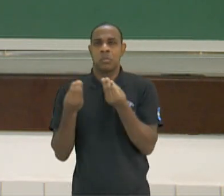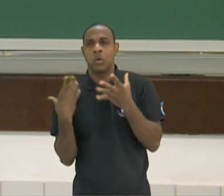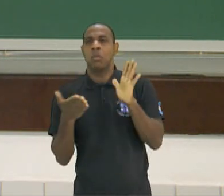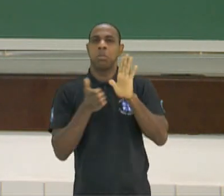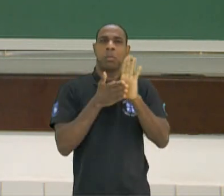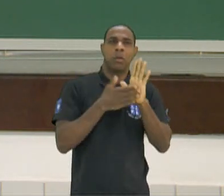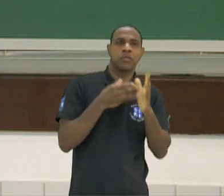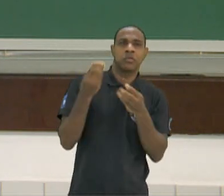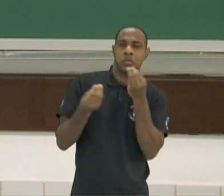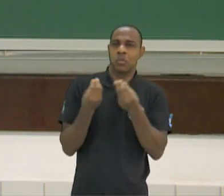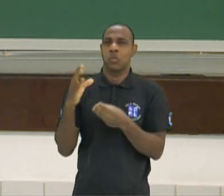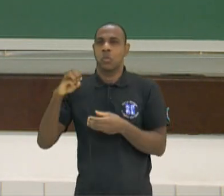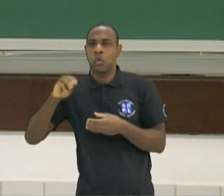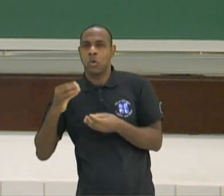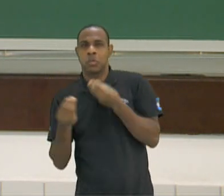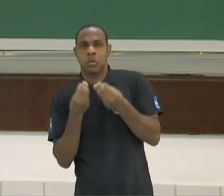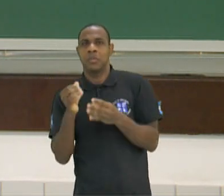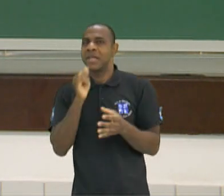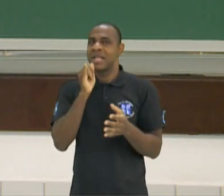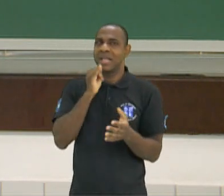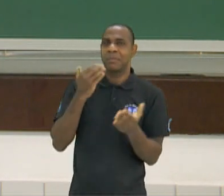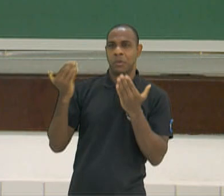propósito. Vamos lá.